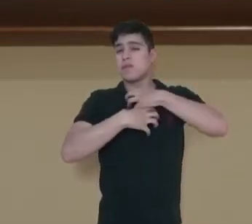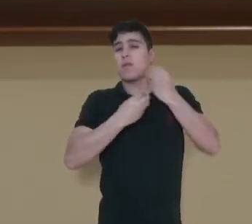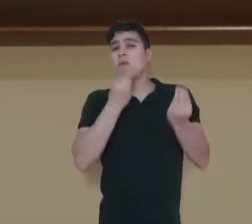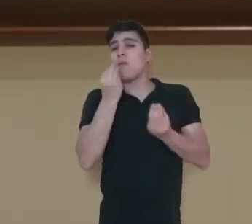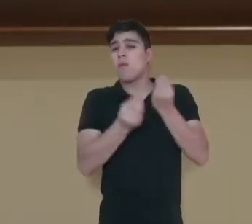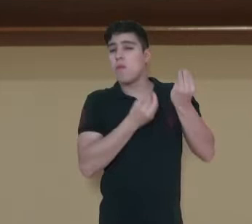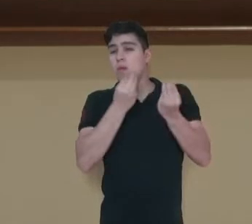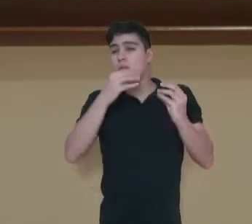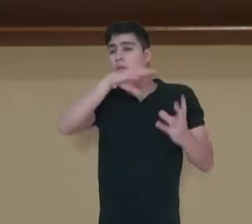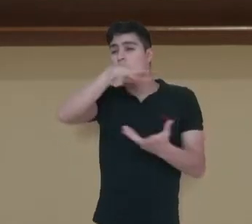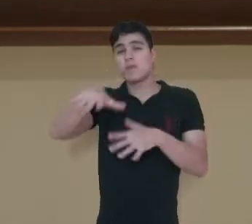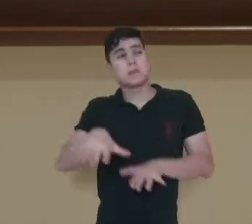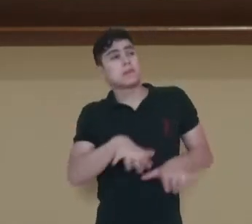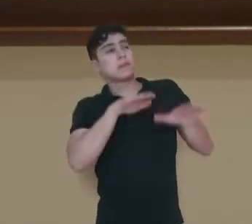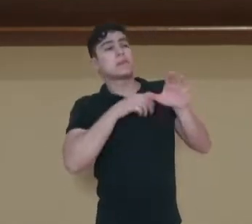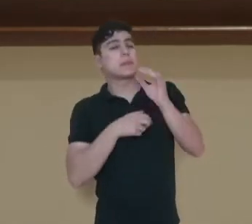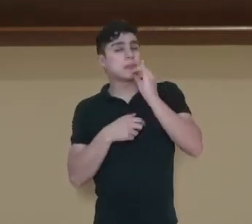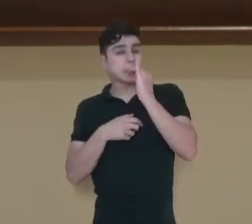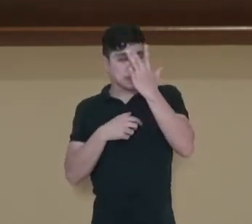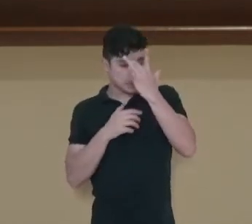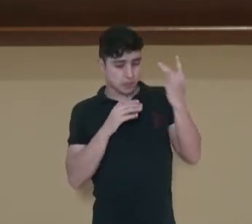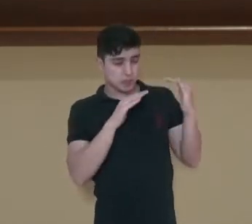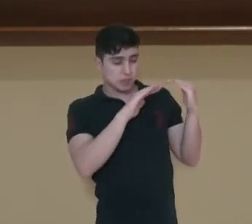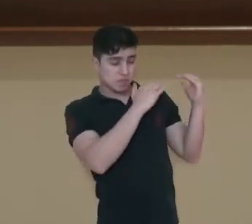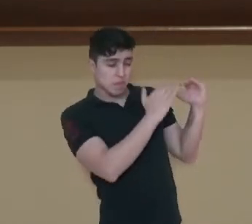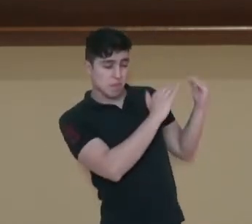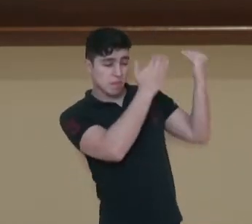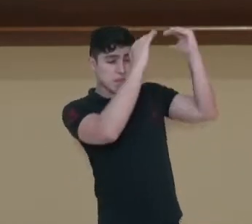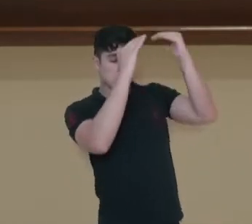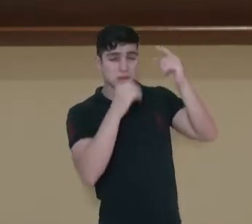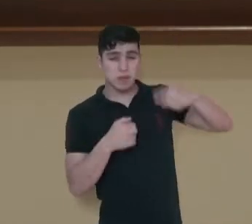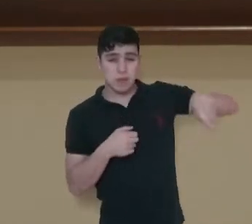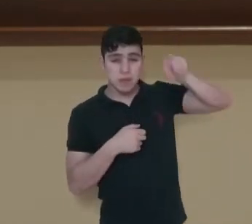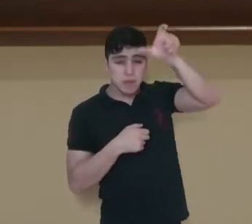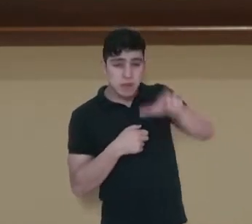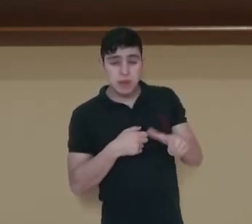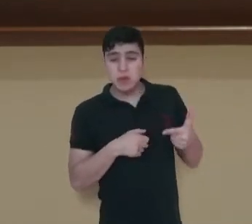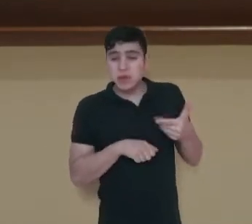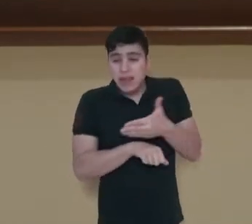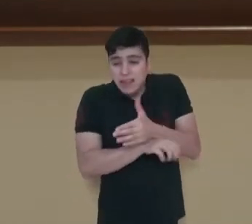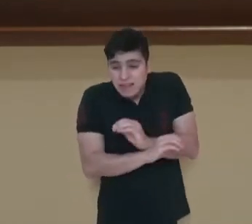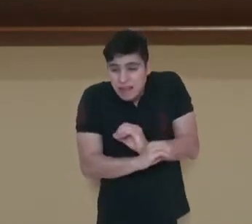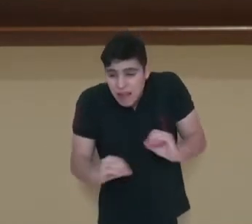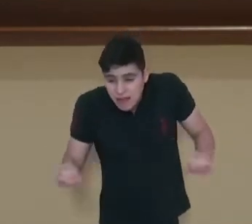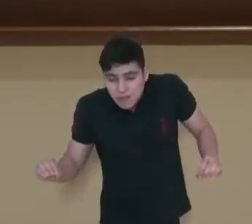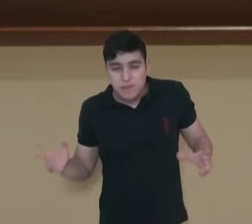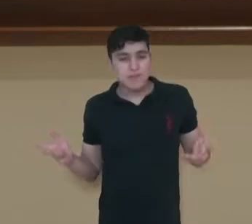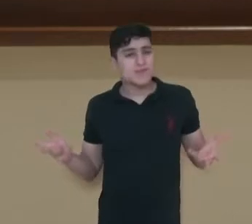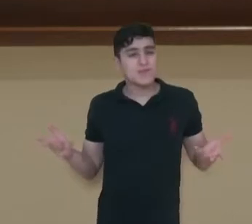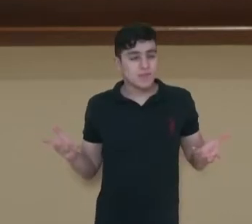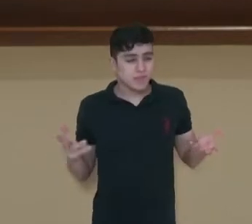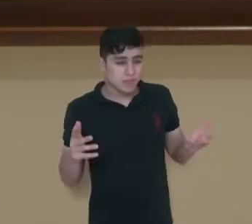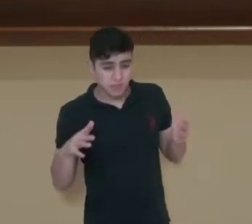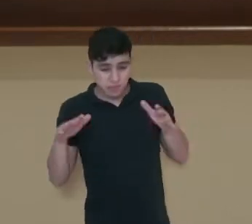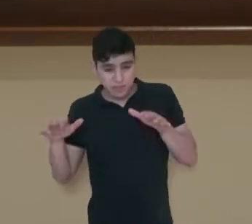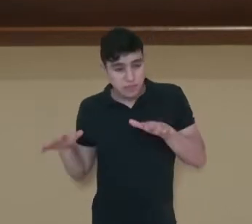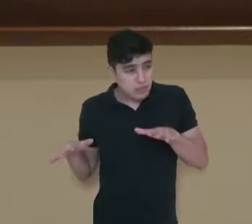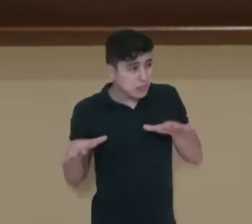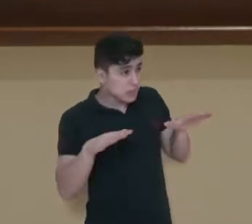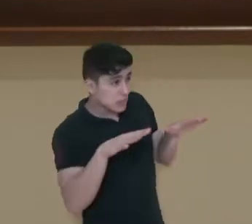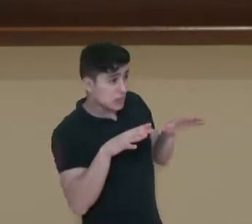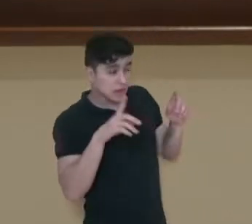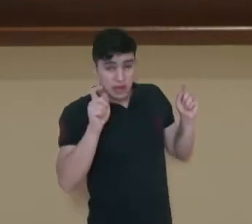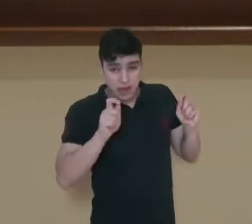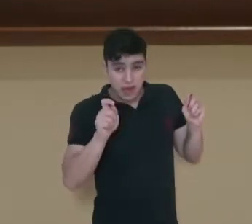uma pessoa que está lá numa comunidade, que ela não tem acesso praticamente a nada, ela pode ser ouvida pelo mundo